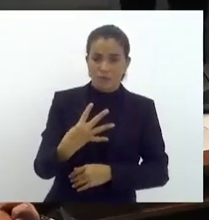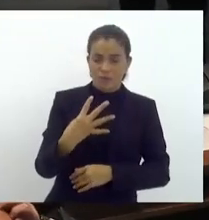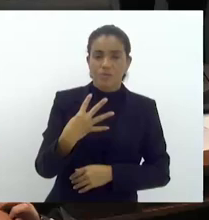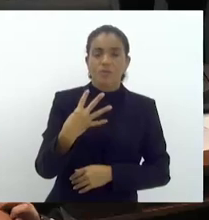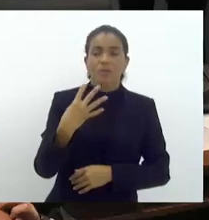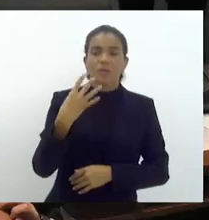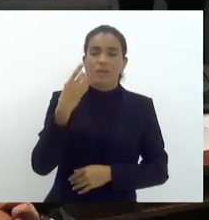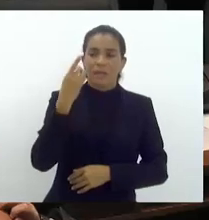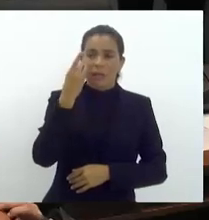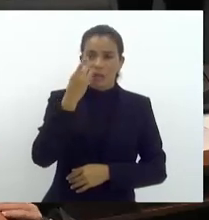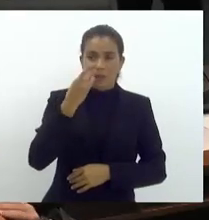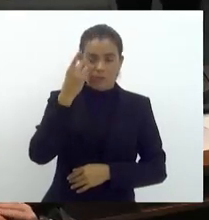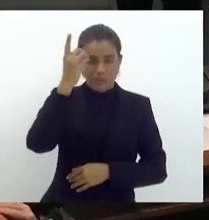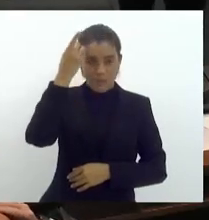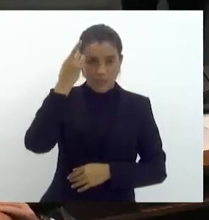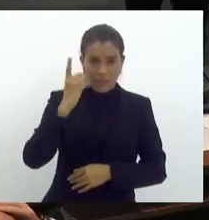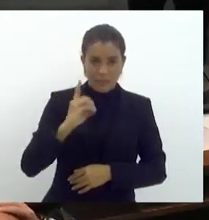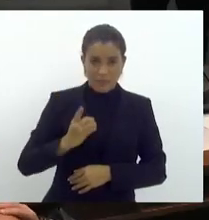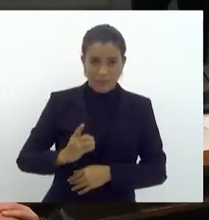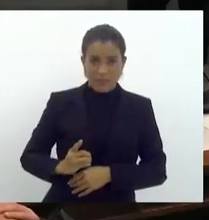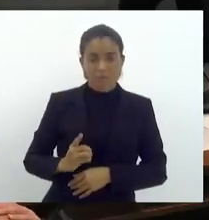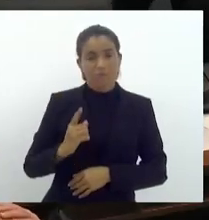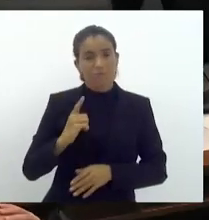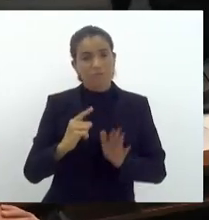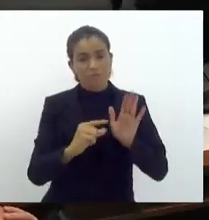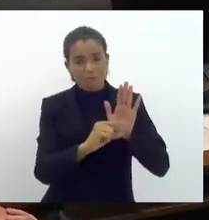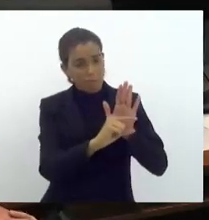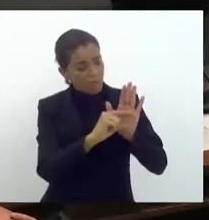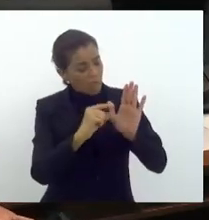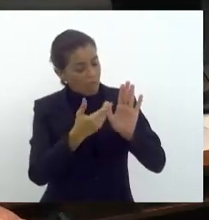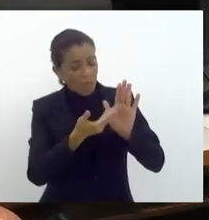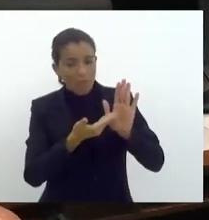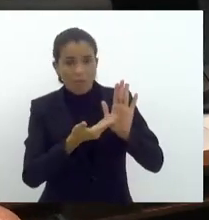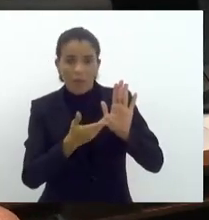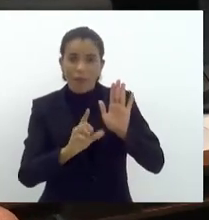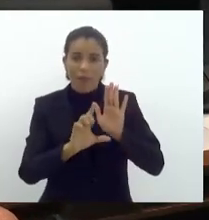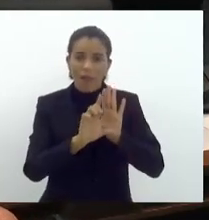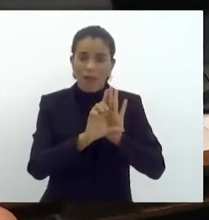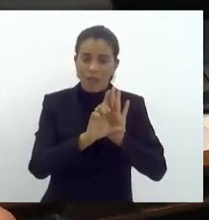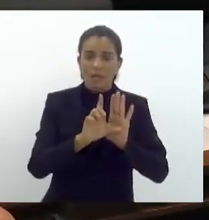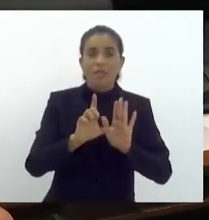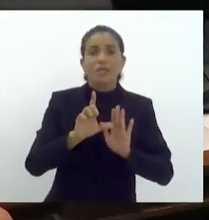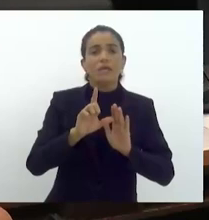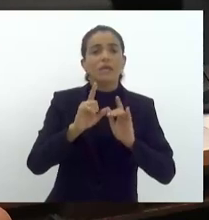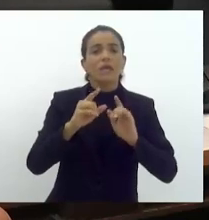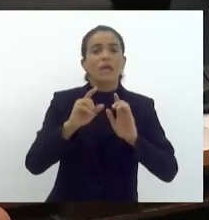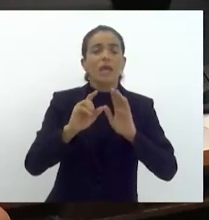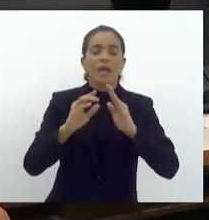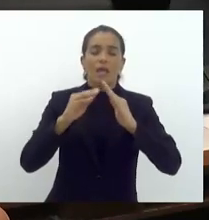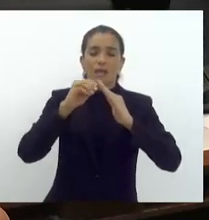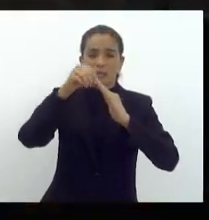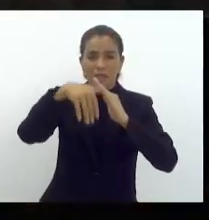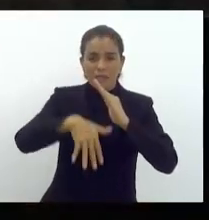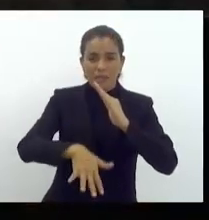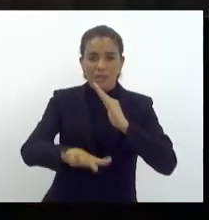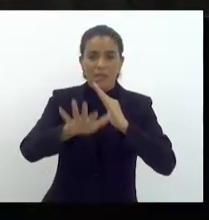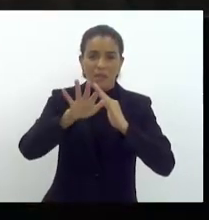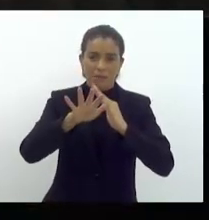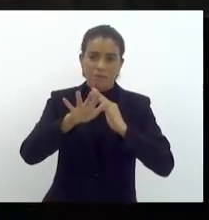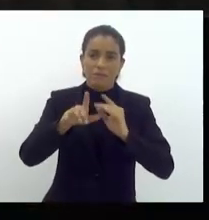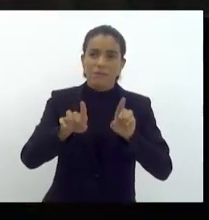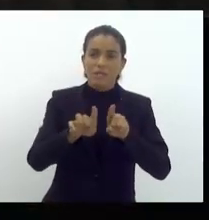deputada Dani Balbi que consta explicitamente na lei que terreiros e casas de Santo também